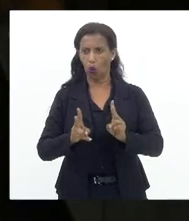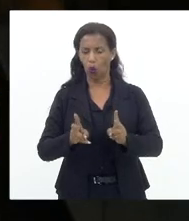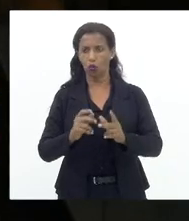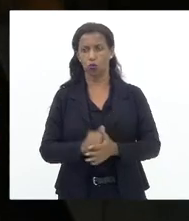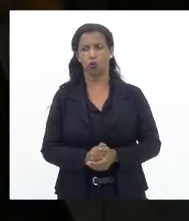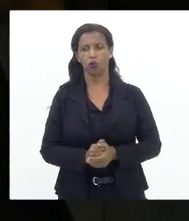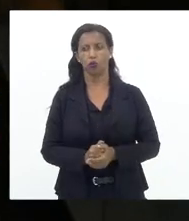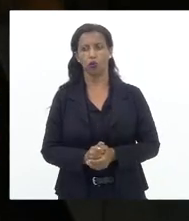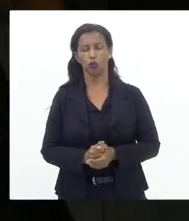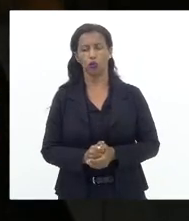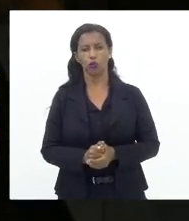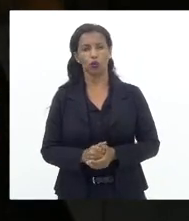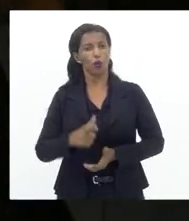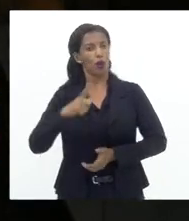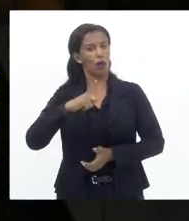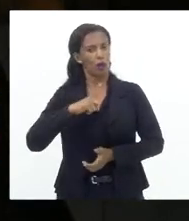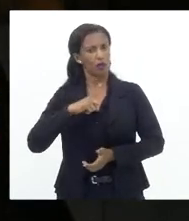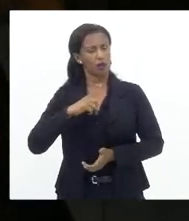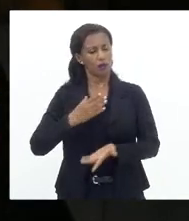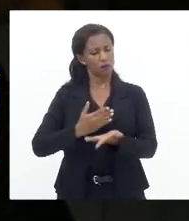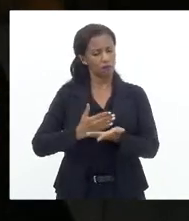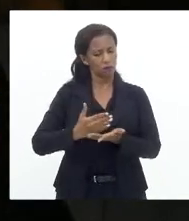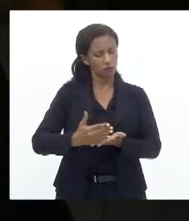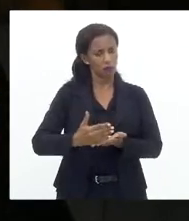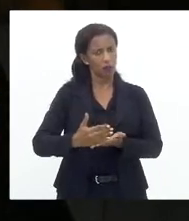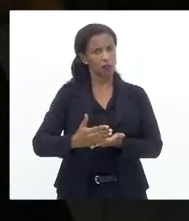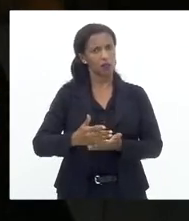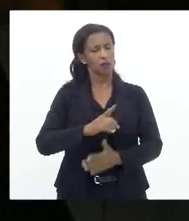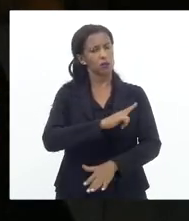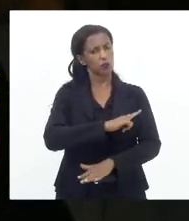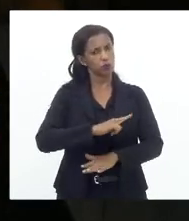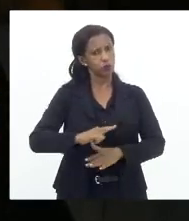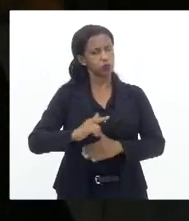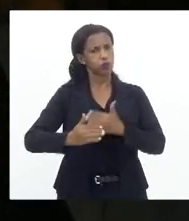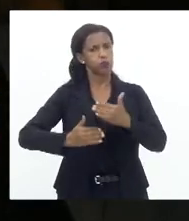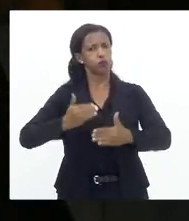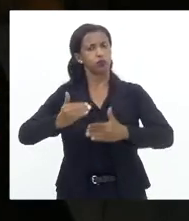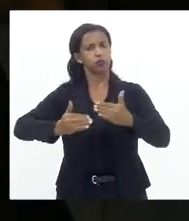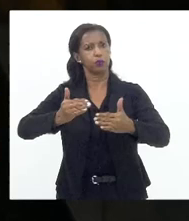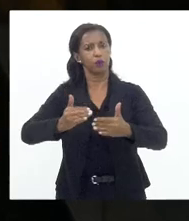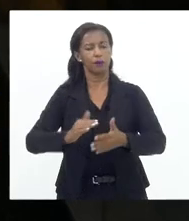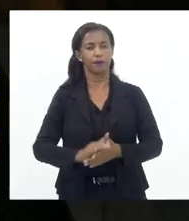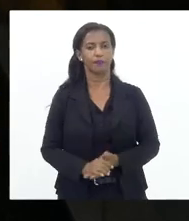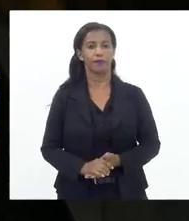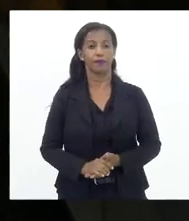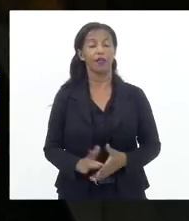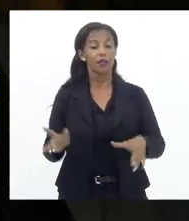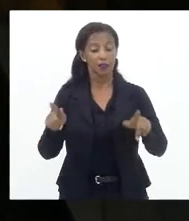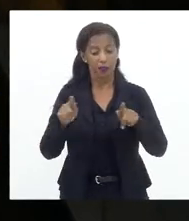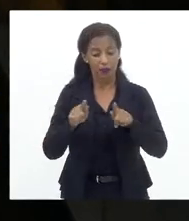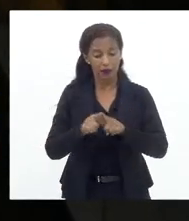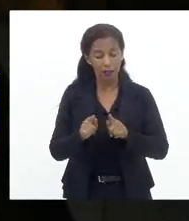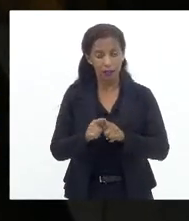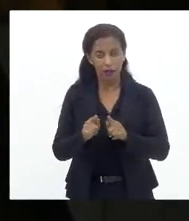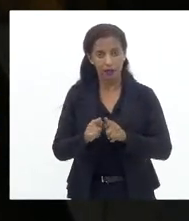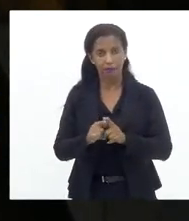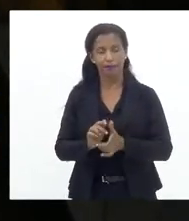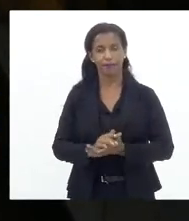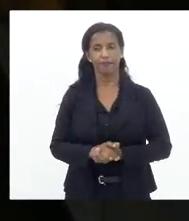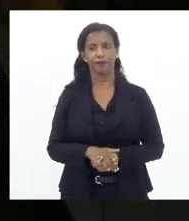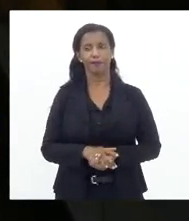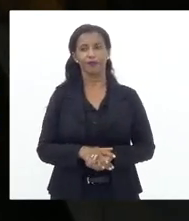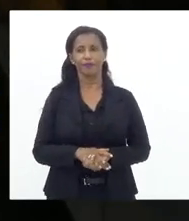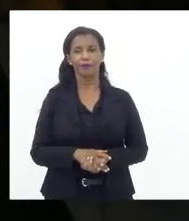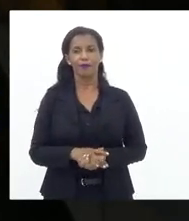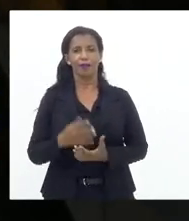advogar esses princípios bom e que por incrível que pareça deputada Lucinha